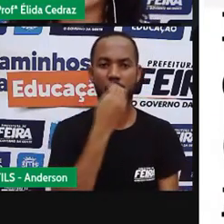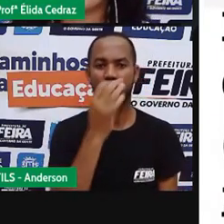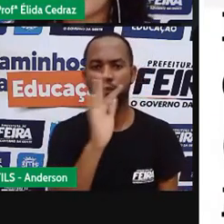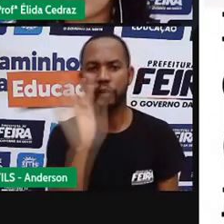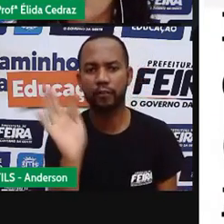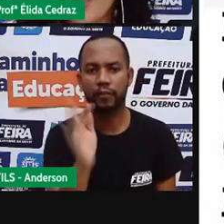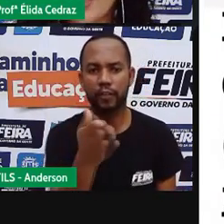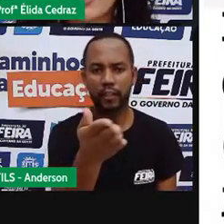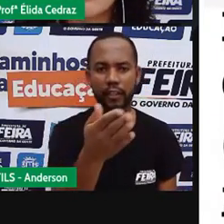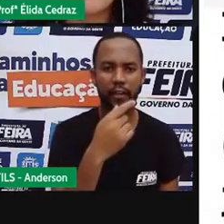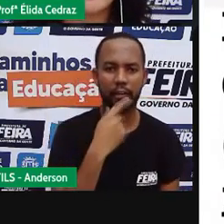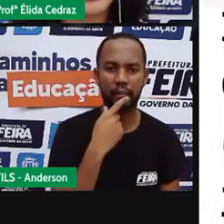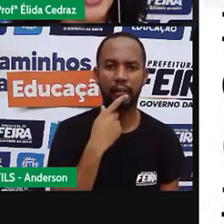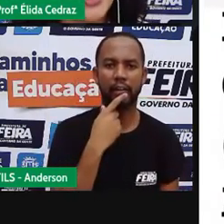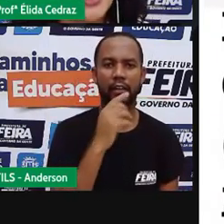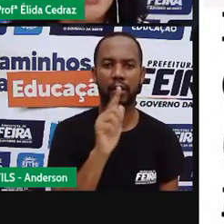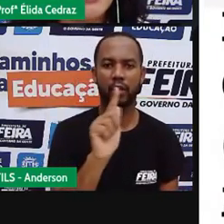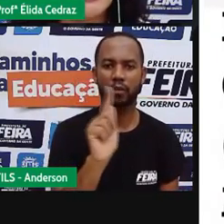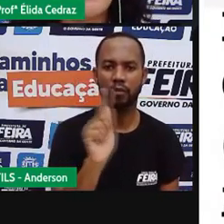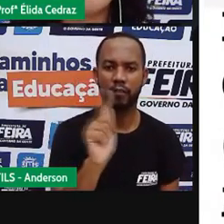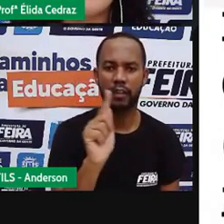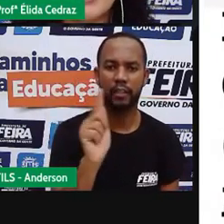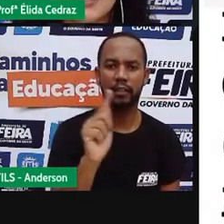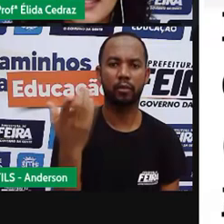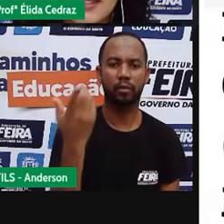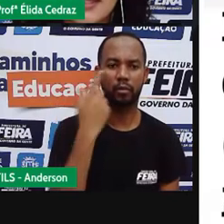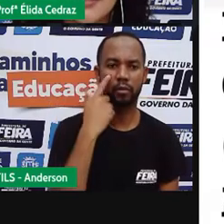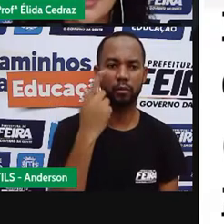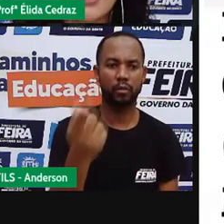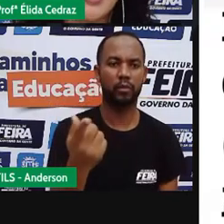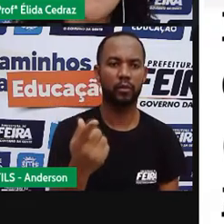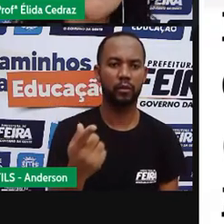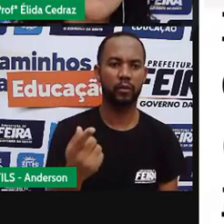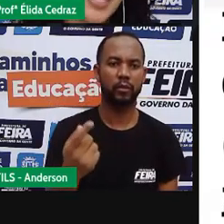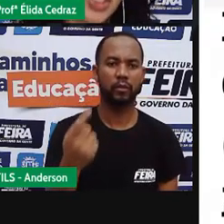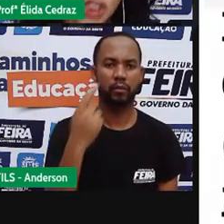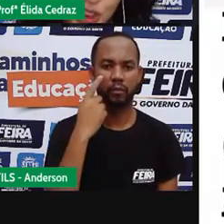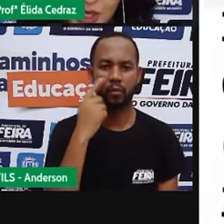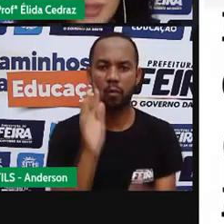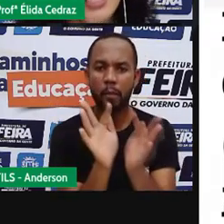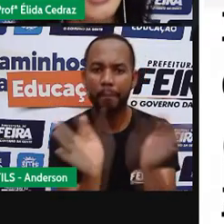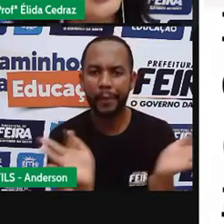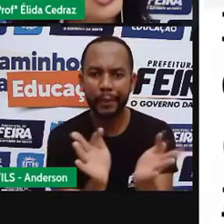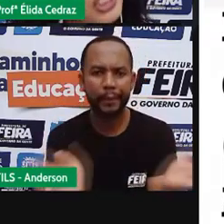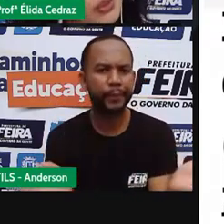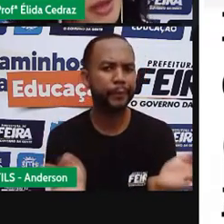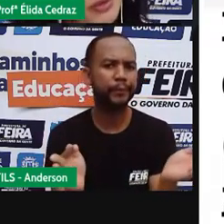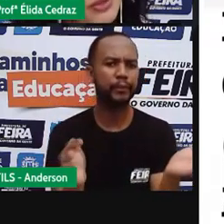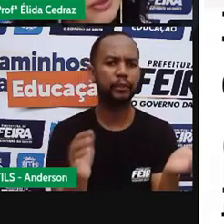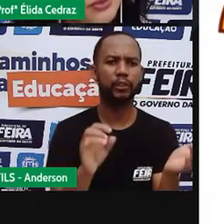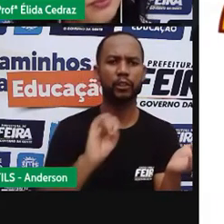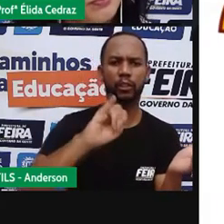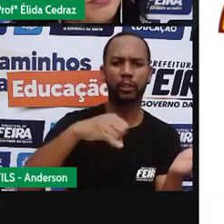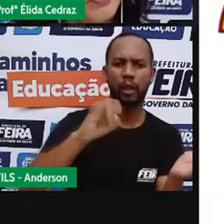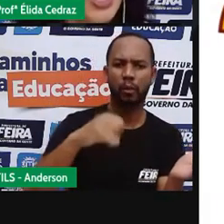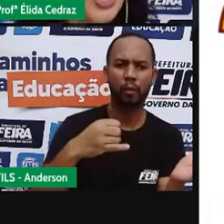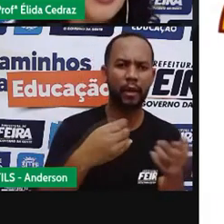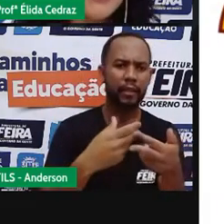Humildes, Jaguara, Jaíba, Maria Quitéria, Matinha e